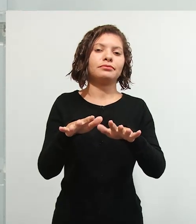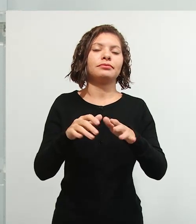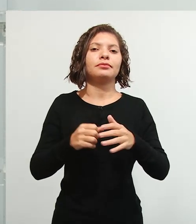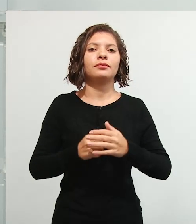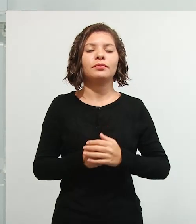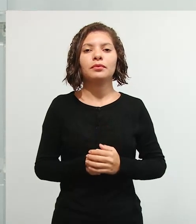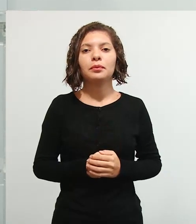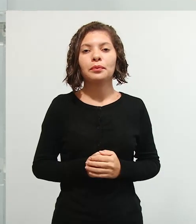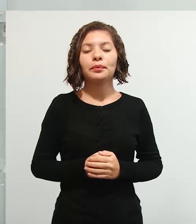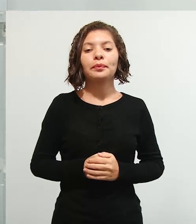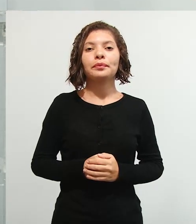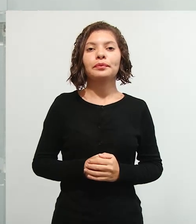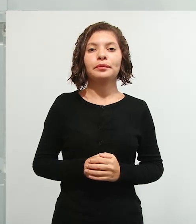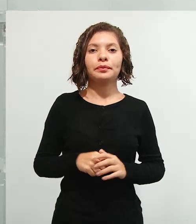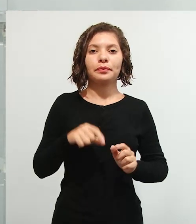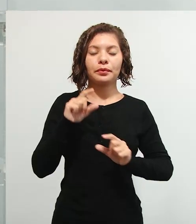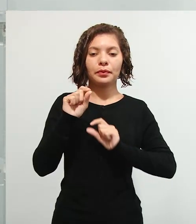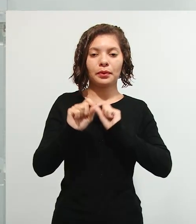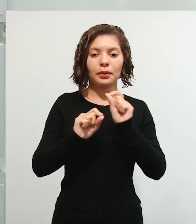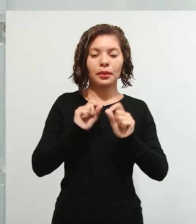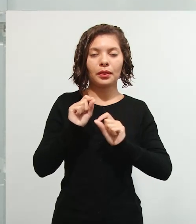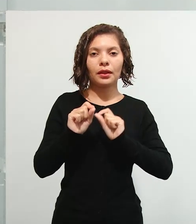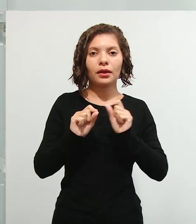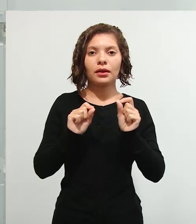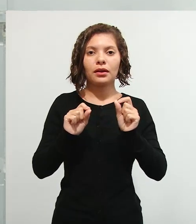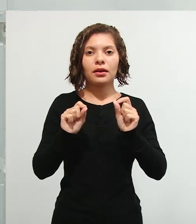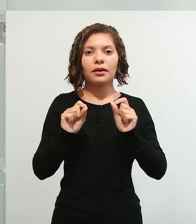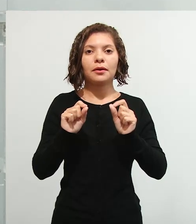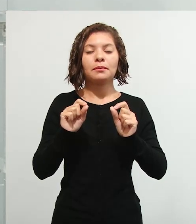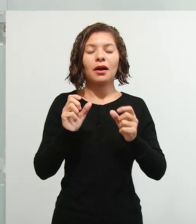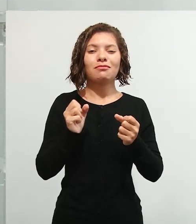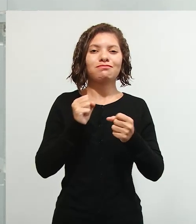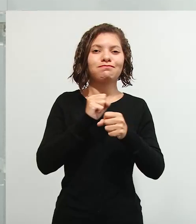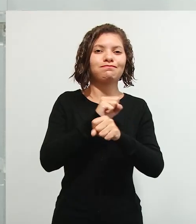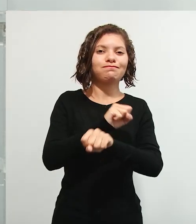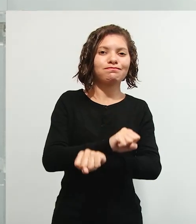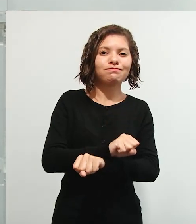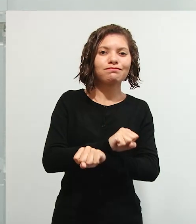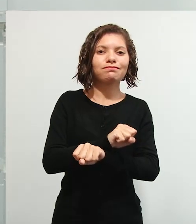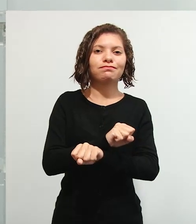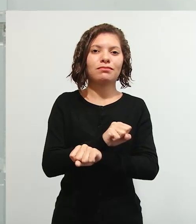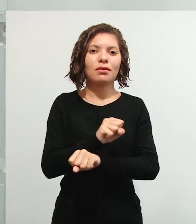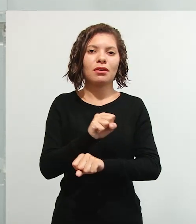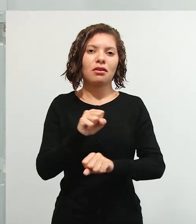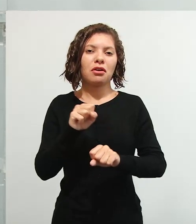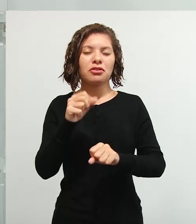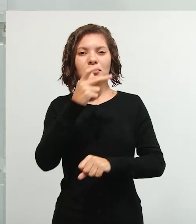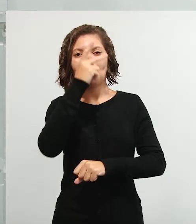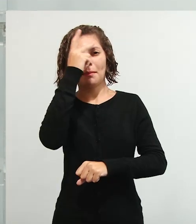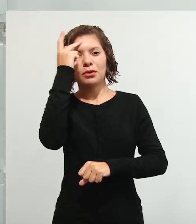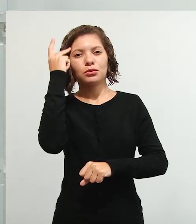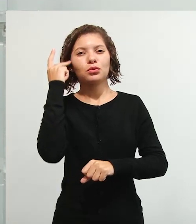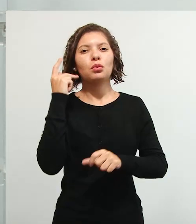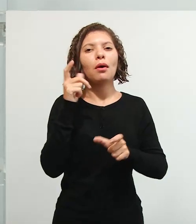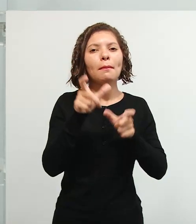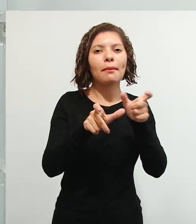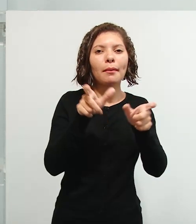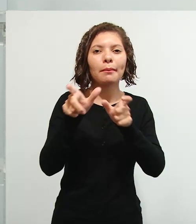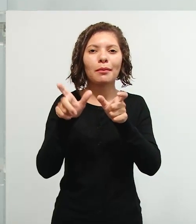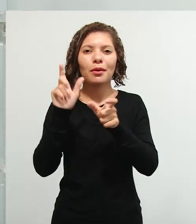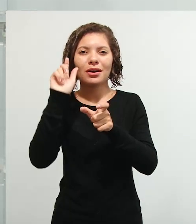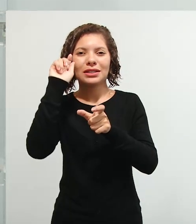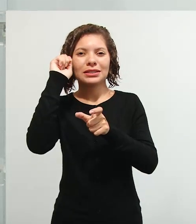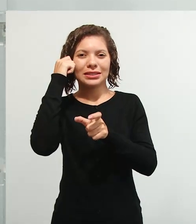para o empreendimento colonial que está assentado, sobretudo, na escravização de corpos, fundamentalmente